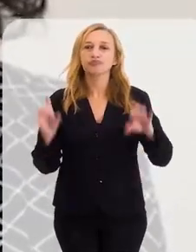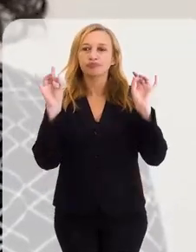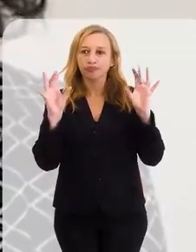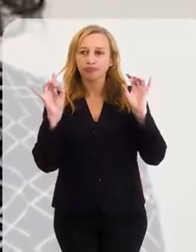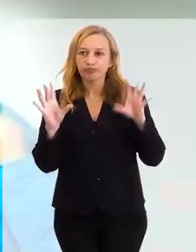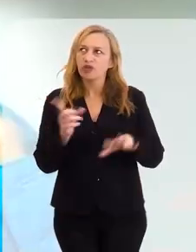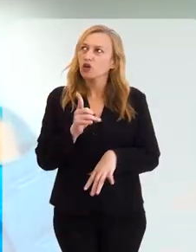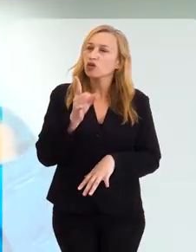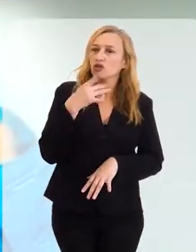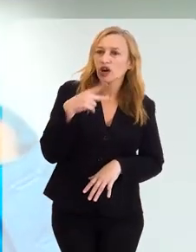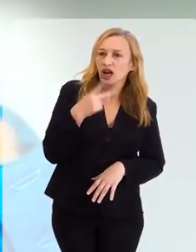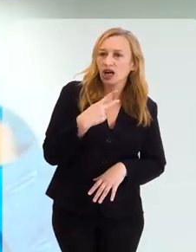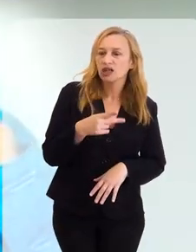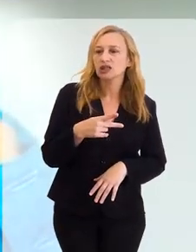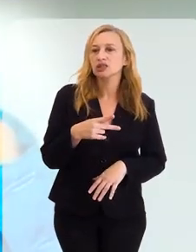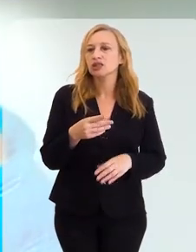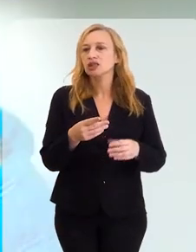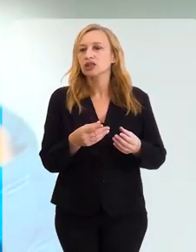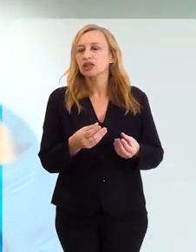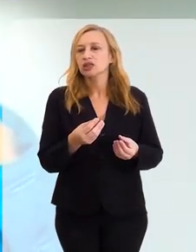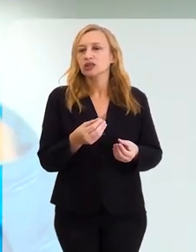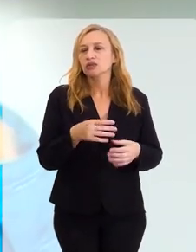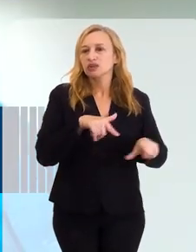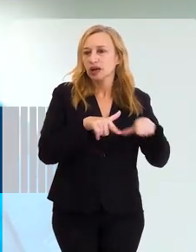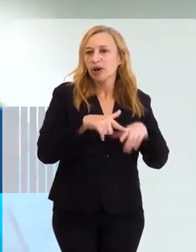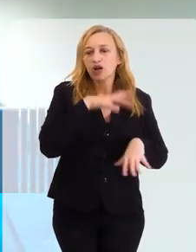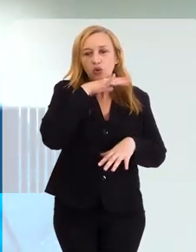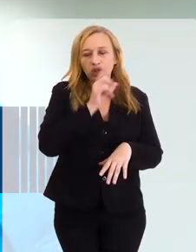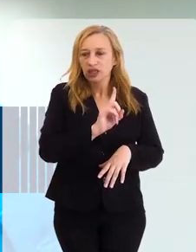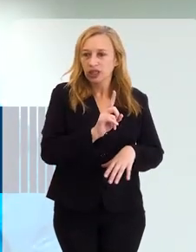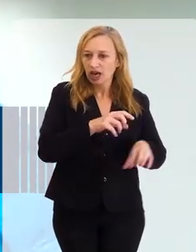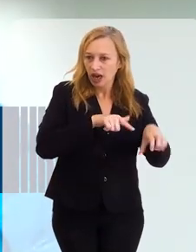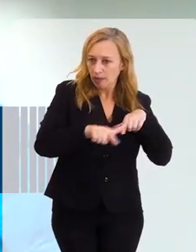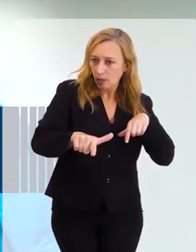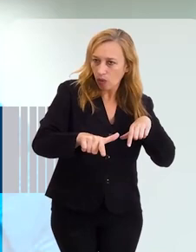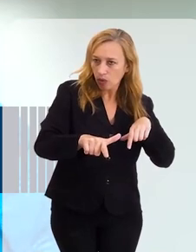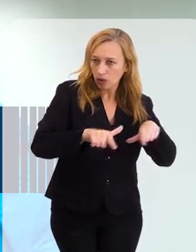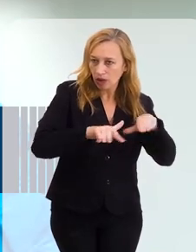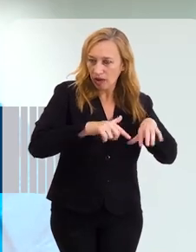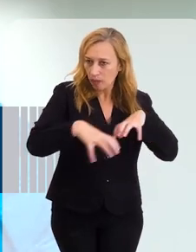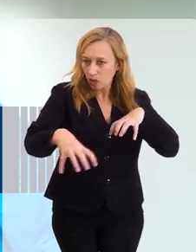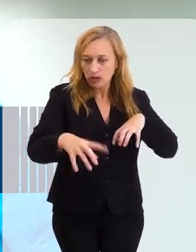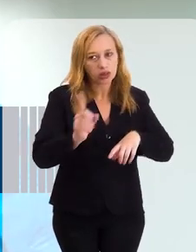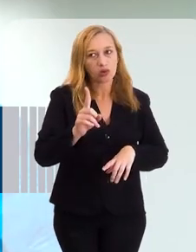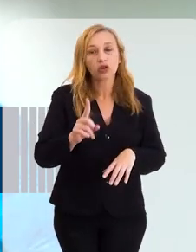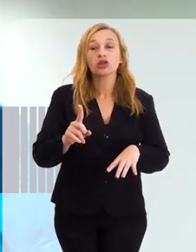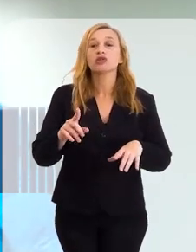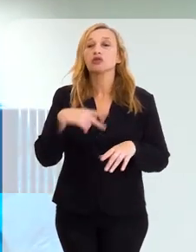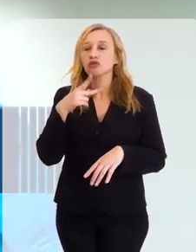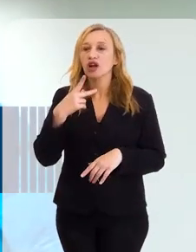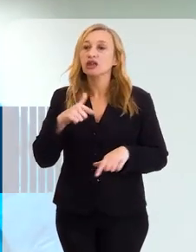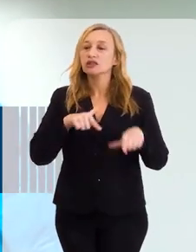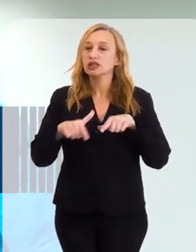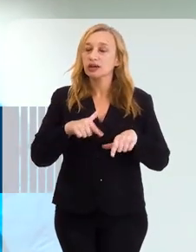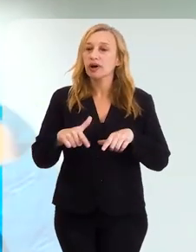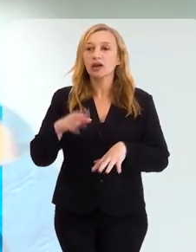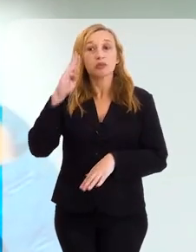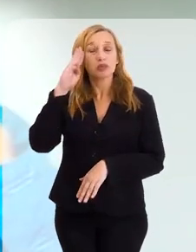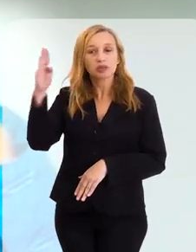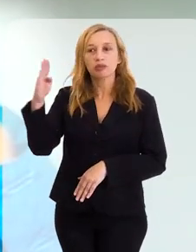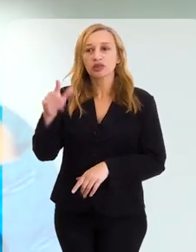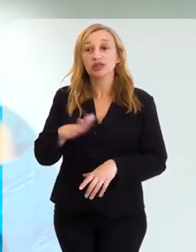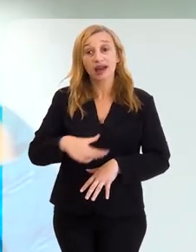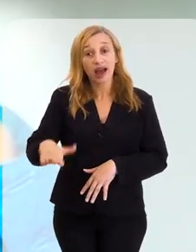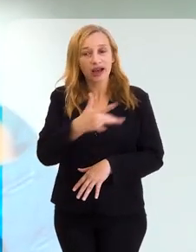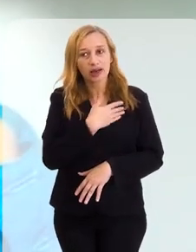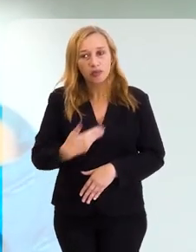no serviço público em especial, veja, não estou falando aqui do trabalho precarizado, remoto, estou falando do trabalho principalmente